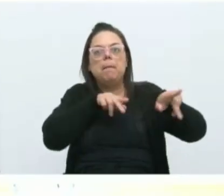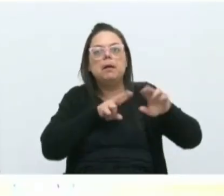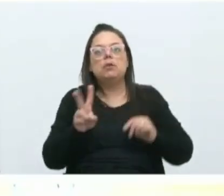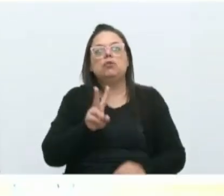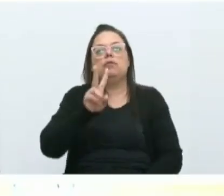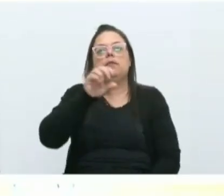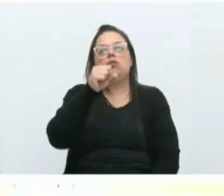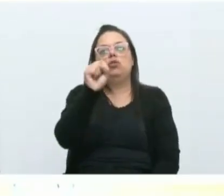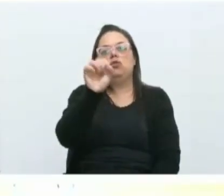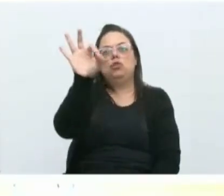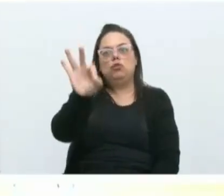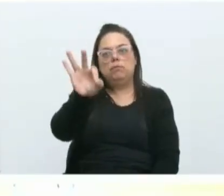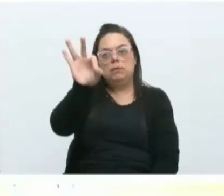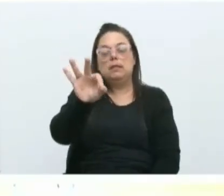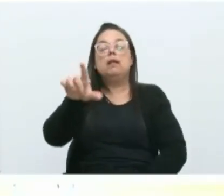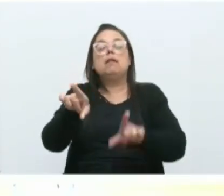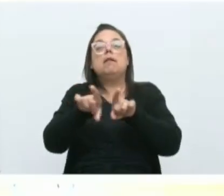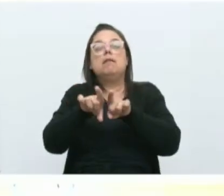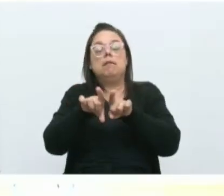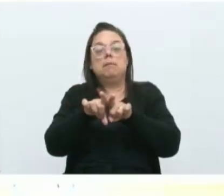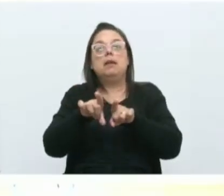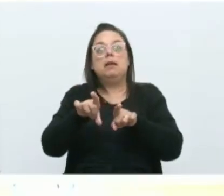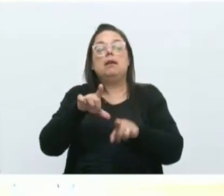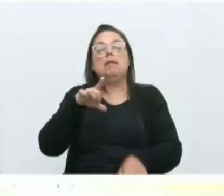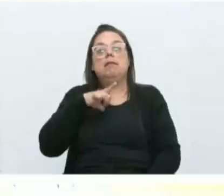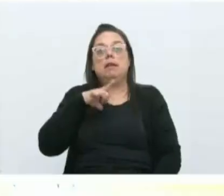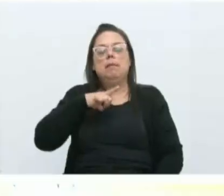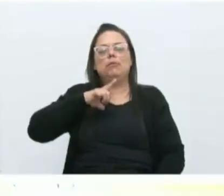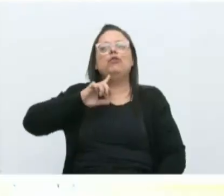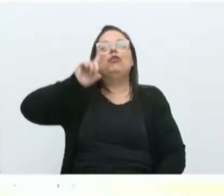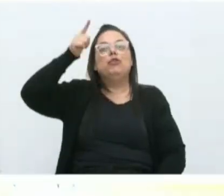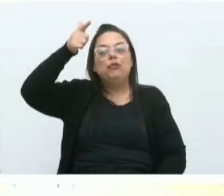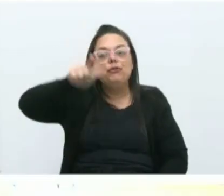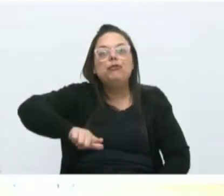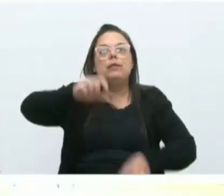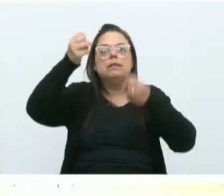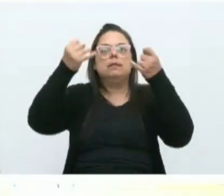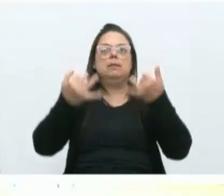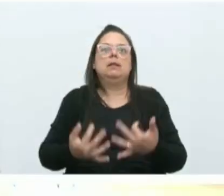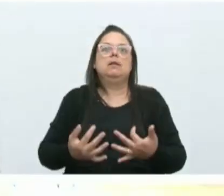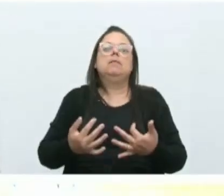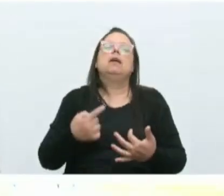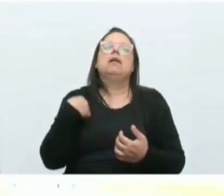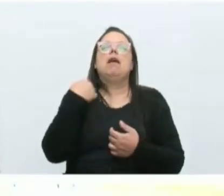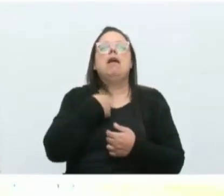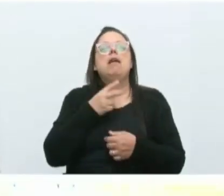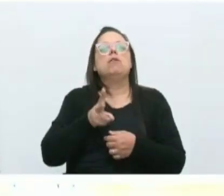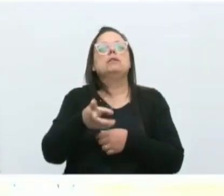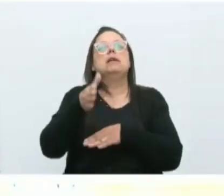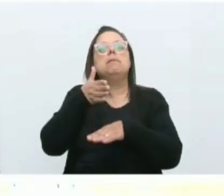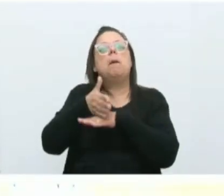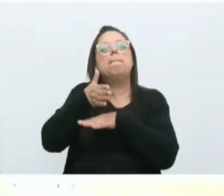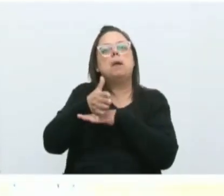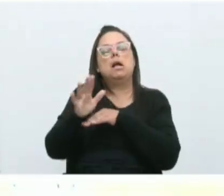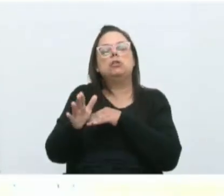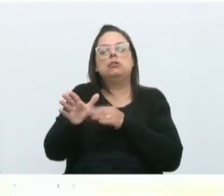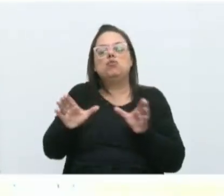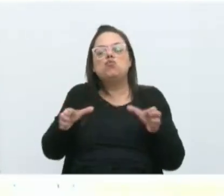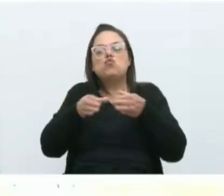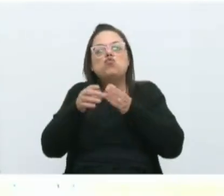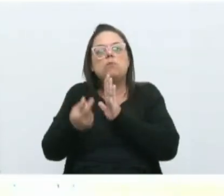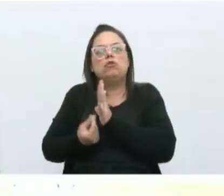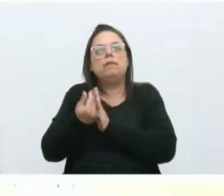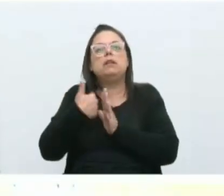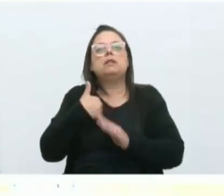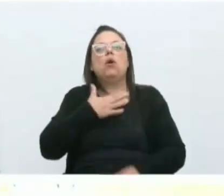de 8%. E sendo repetitivo, porque sempre que faço parte da Comissão de Finanças, eu faço questão